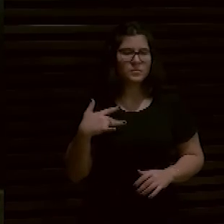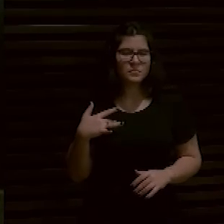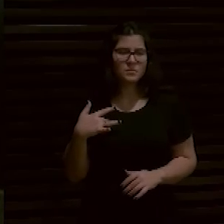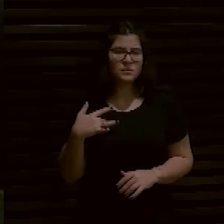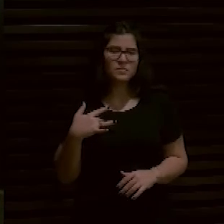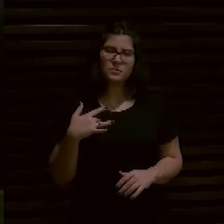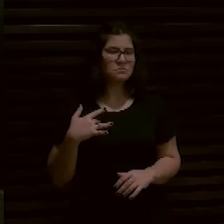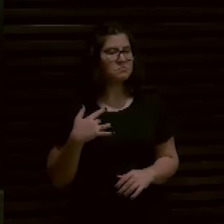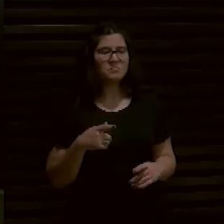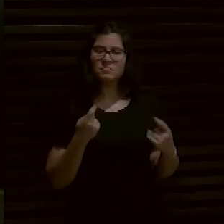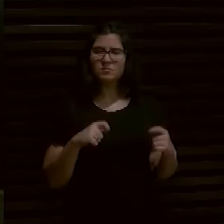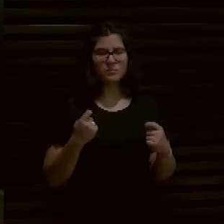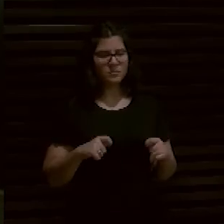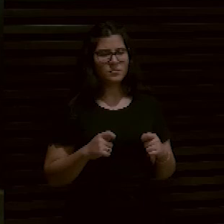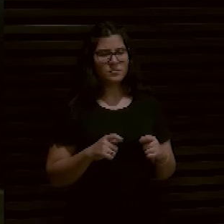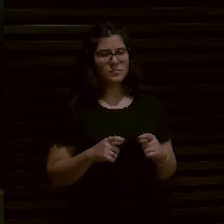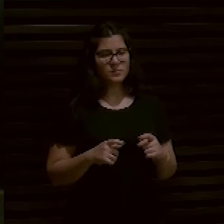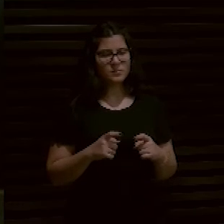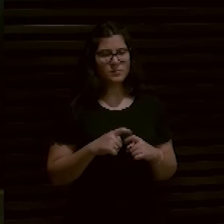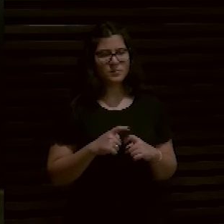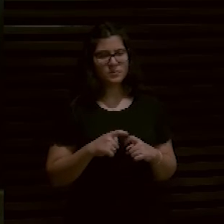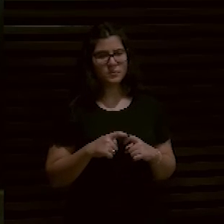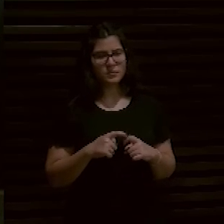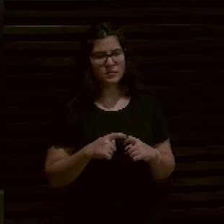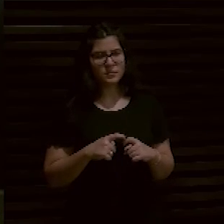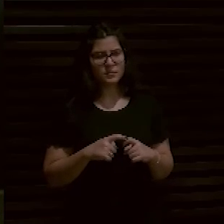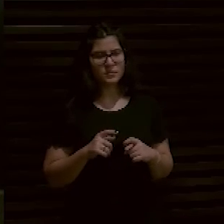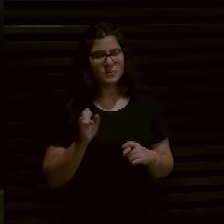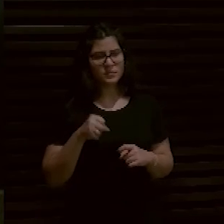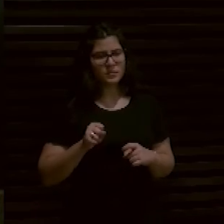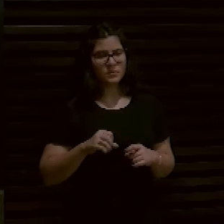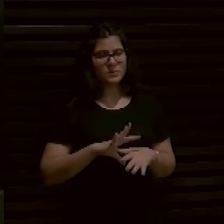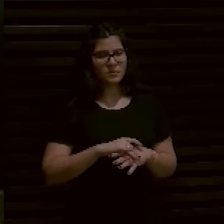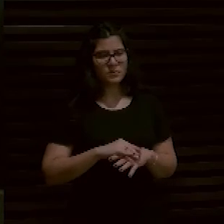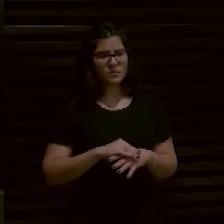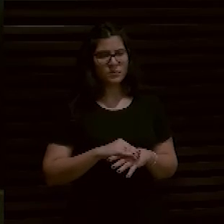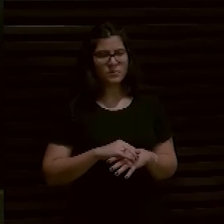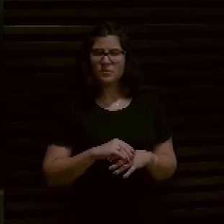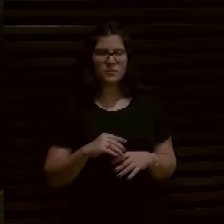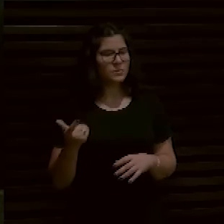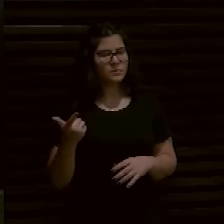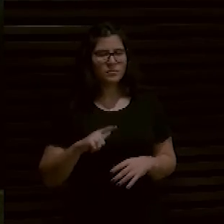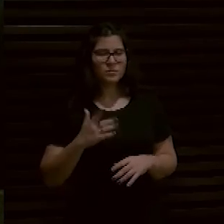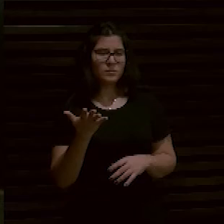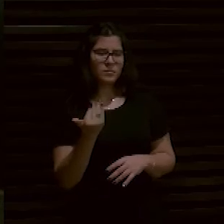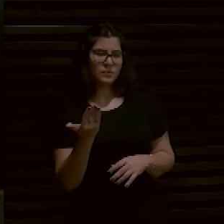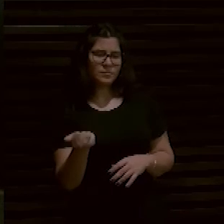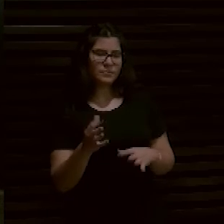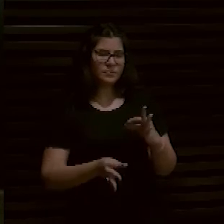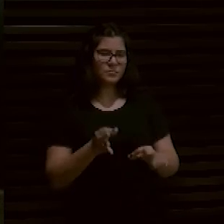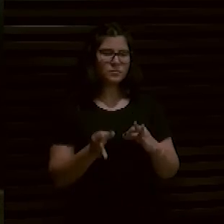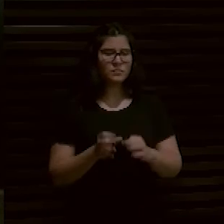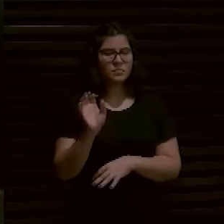não precisam de médico, e sim os doentes. Não vim chamar justos, e sim pecadores